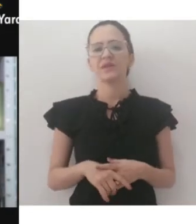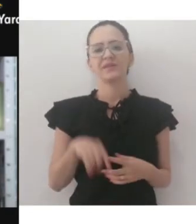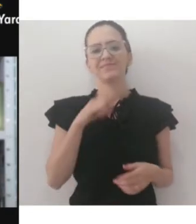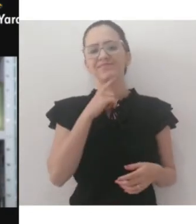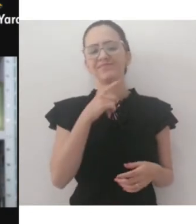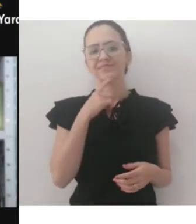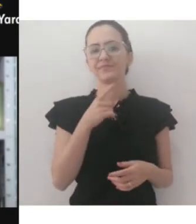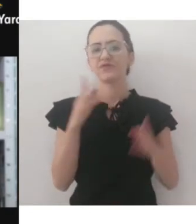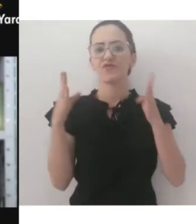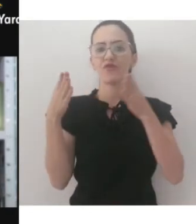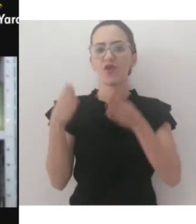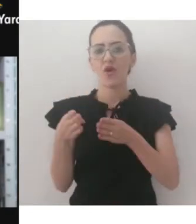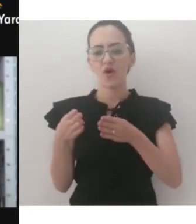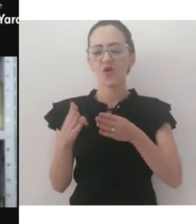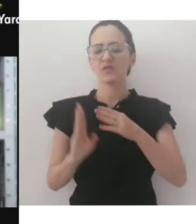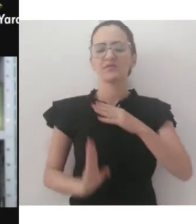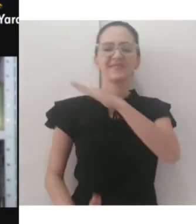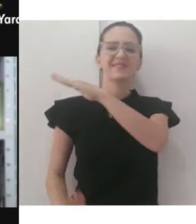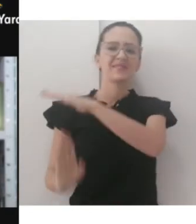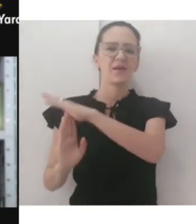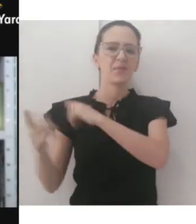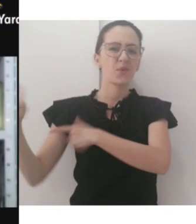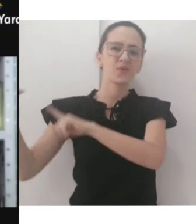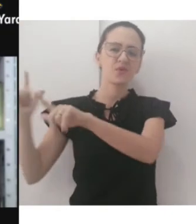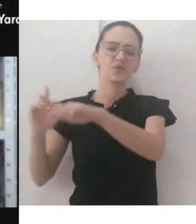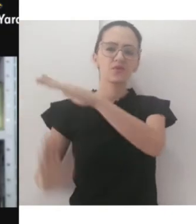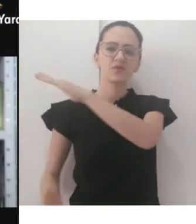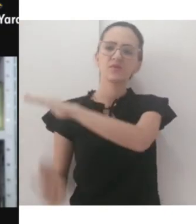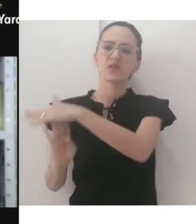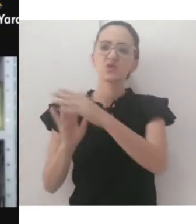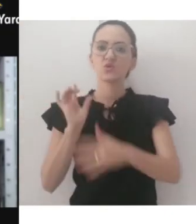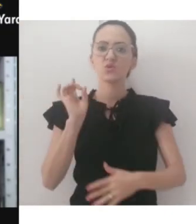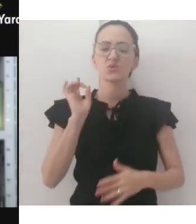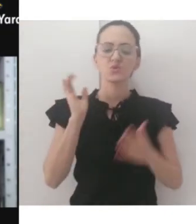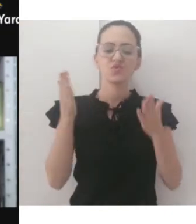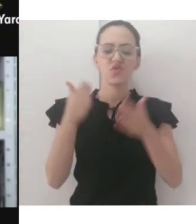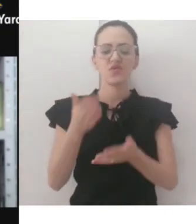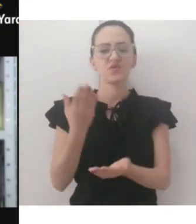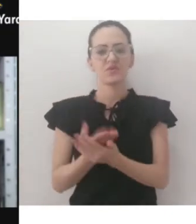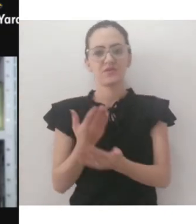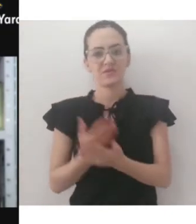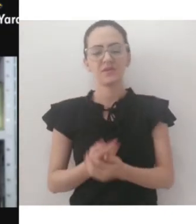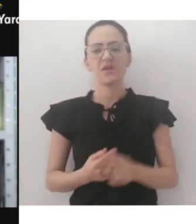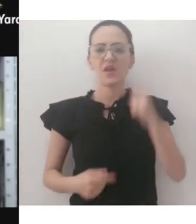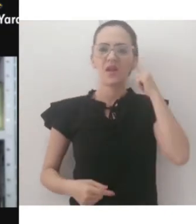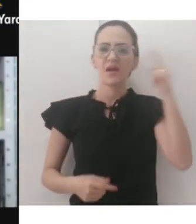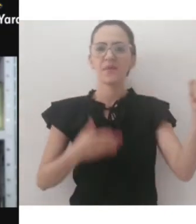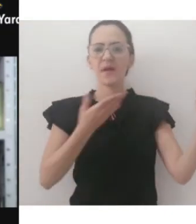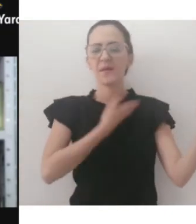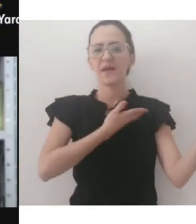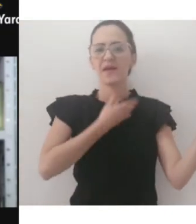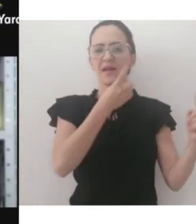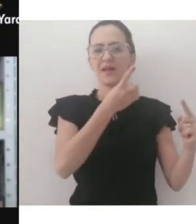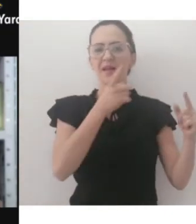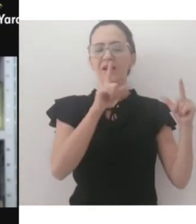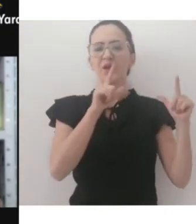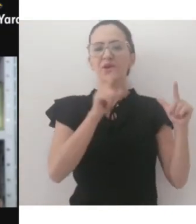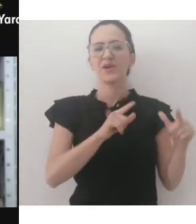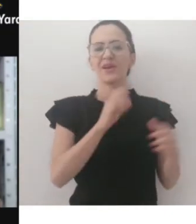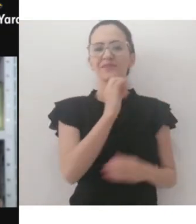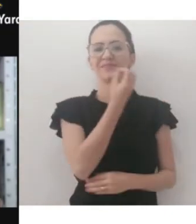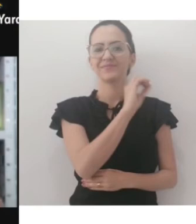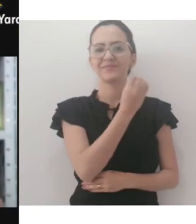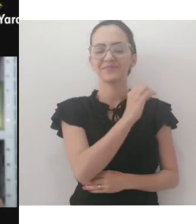você fez, que é apenas se dedicar aos estudos. Eu falo isso, eu lembro também de uma amiga minha do Rio Grande do Sul, hoje ela